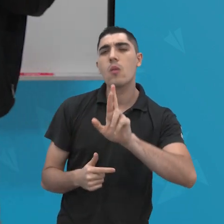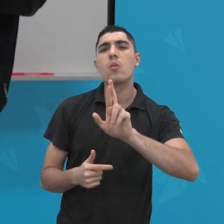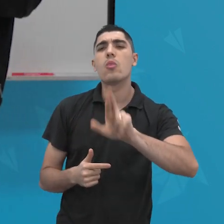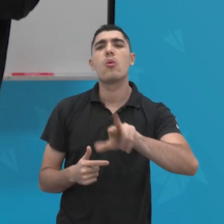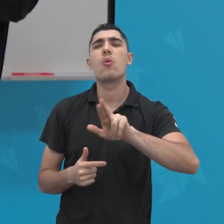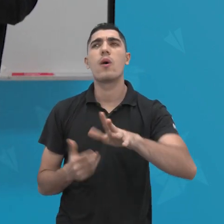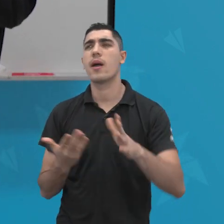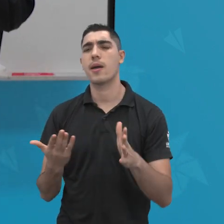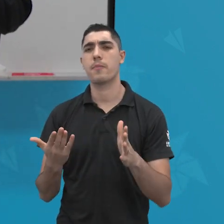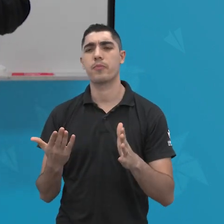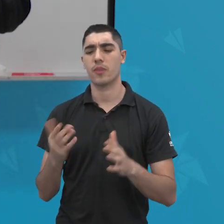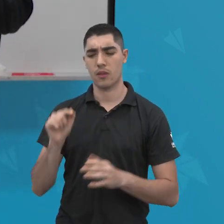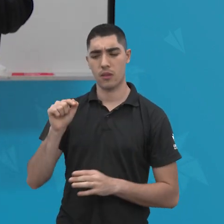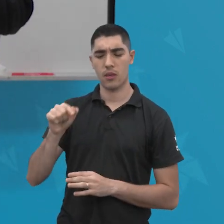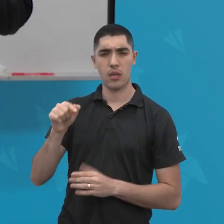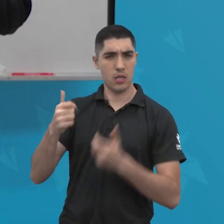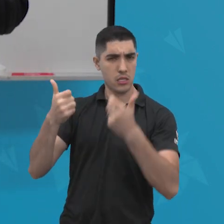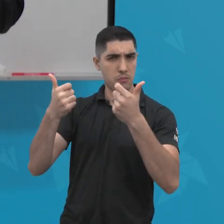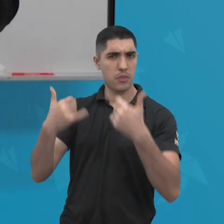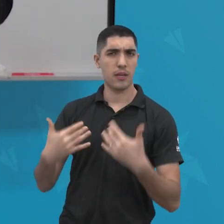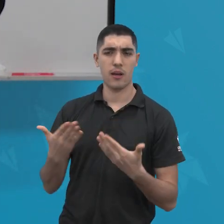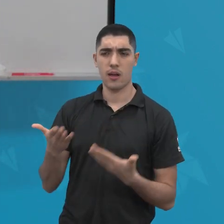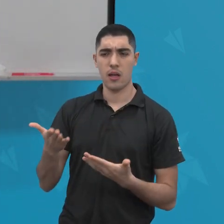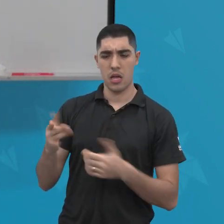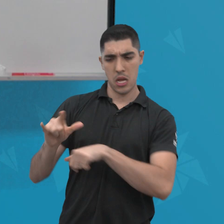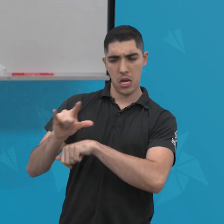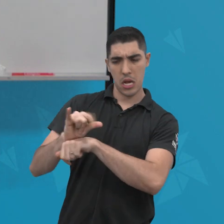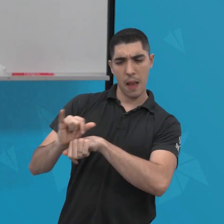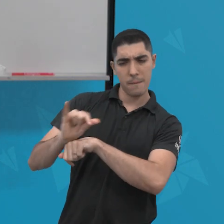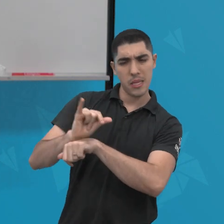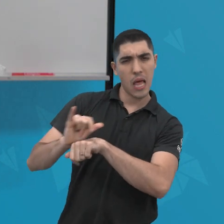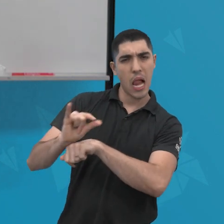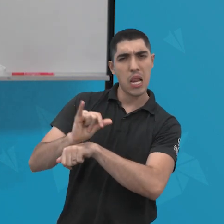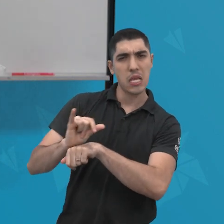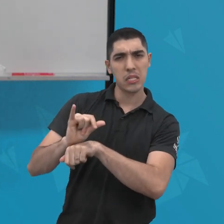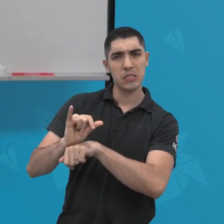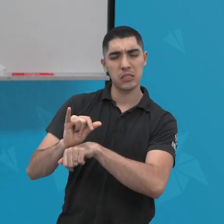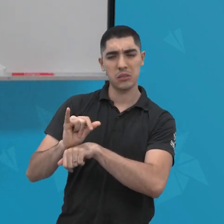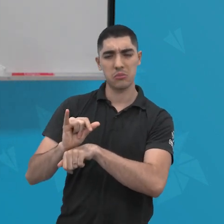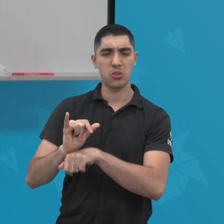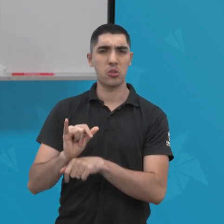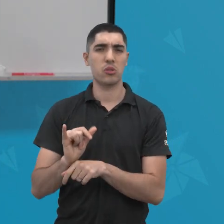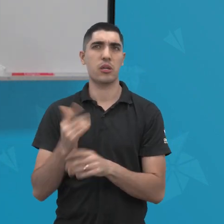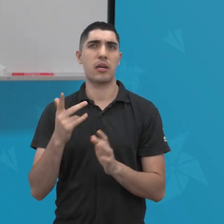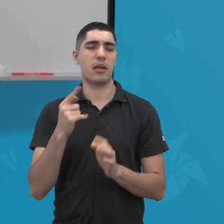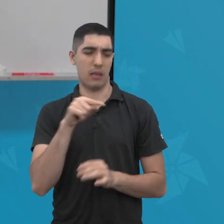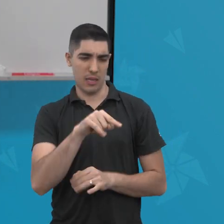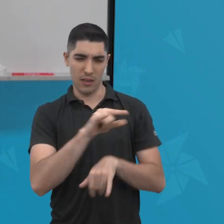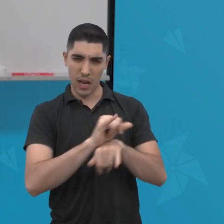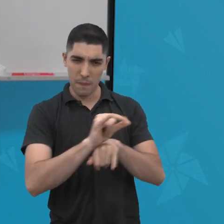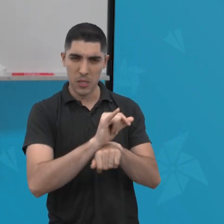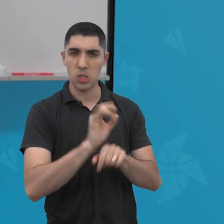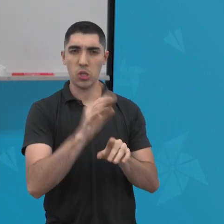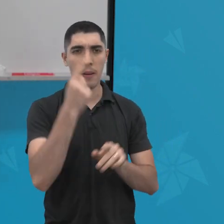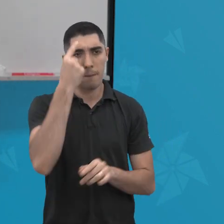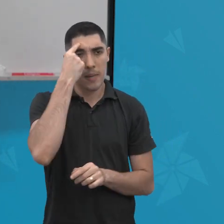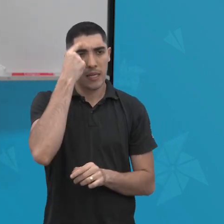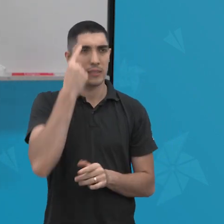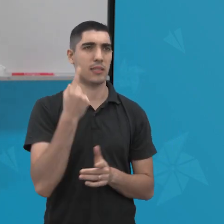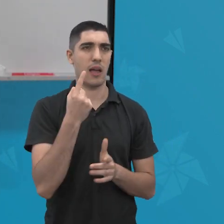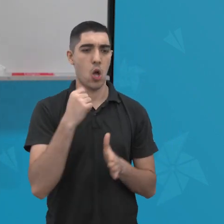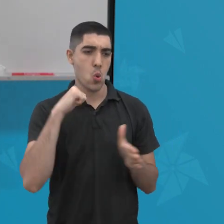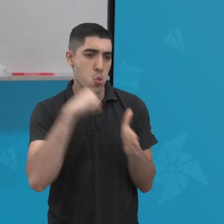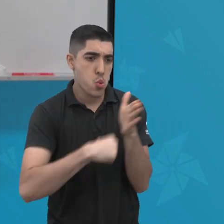do capitalismo como um certo tipo de produção de riqueza, né,